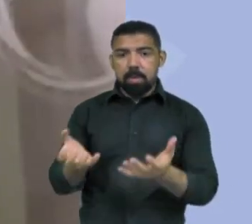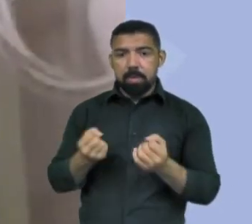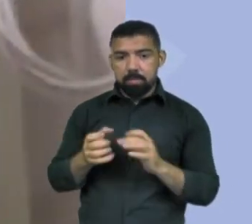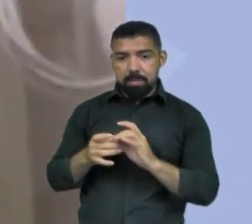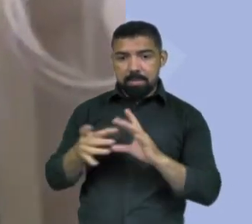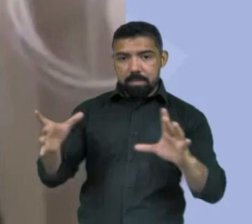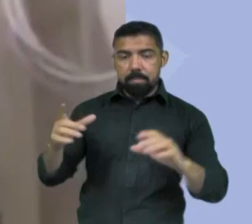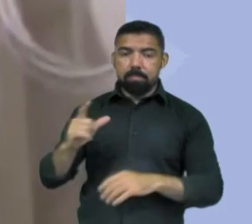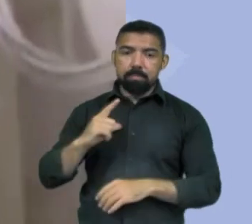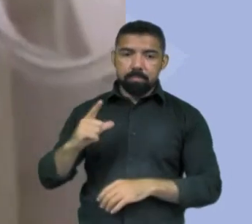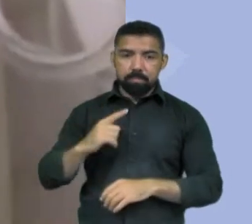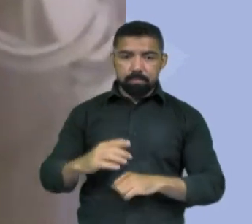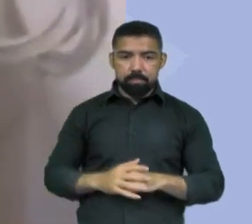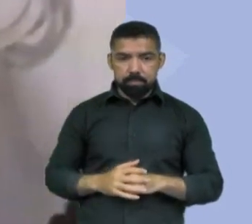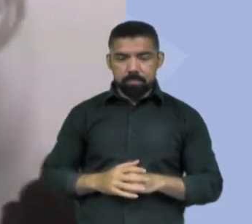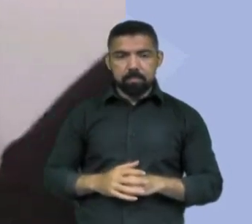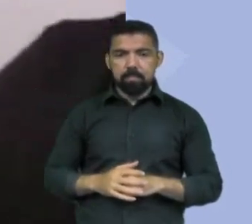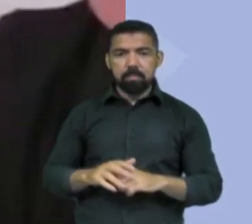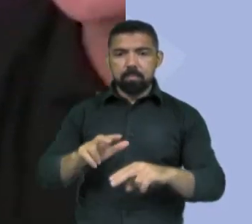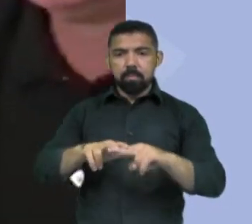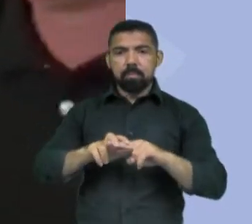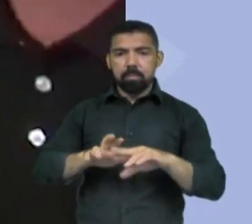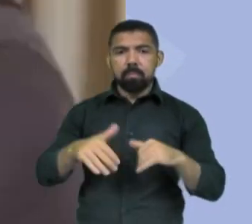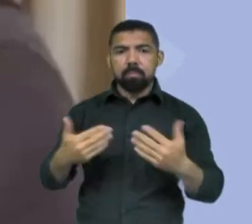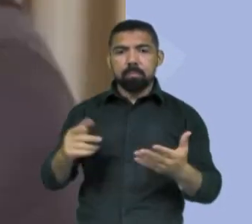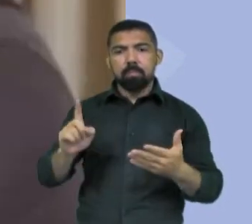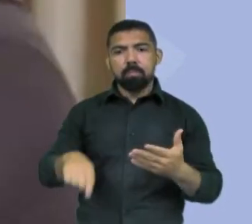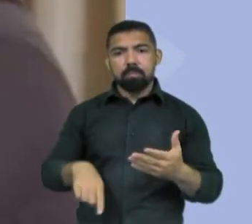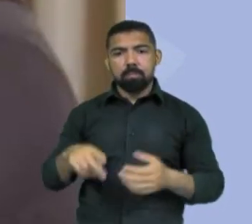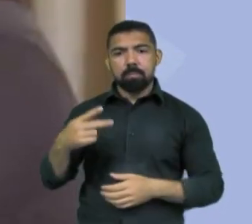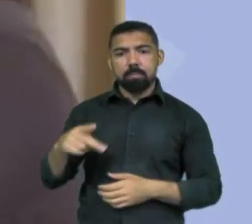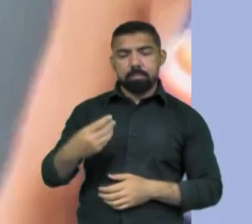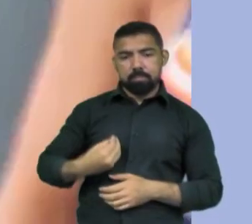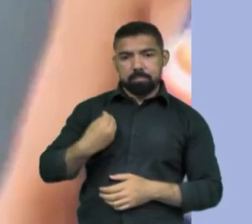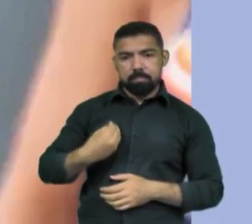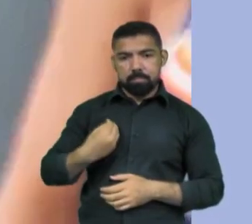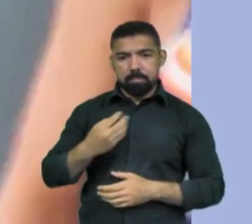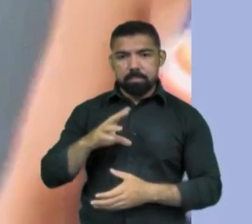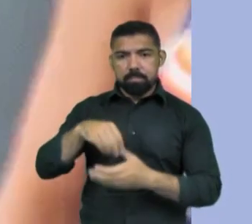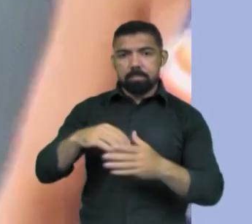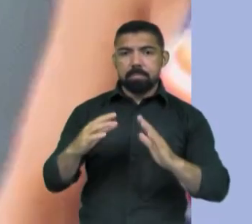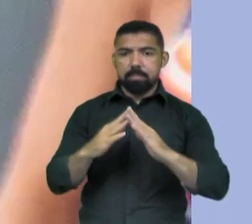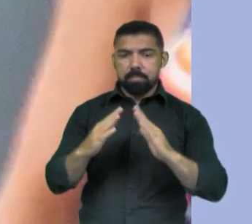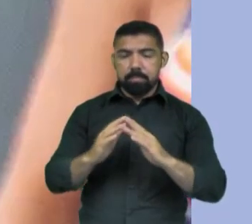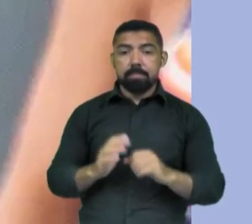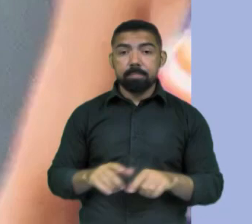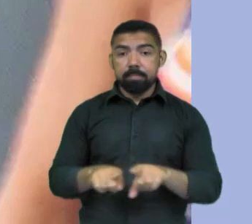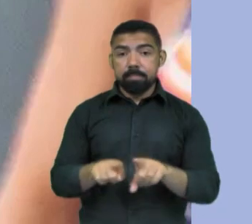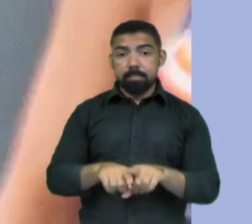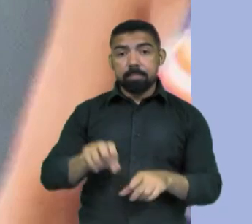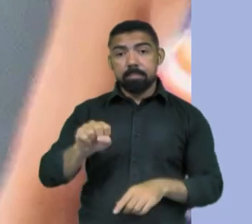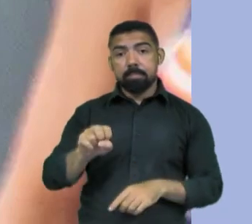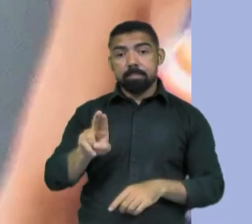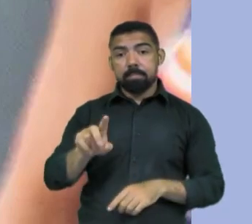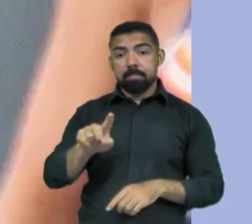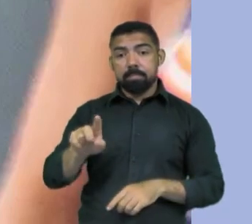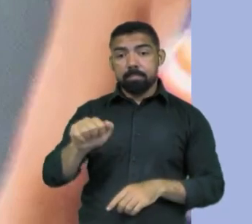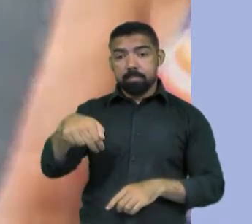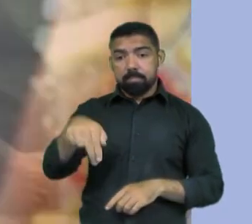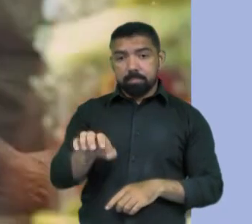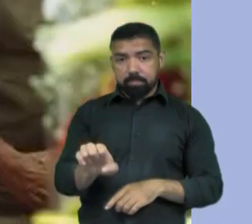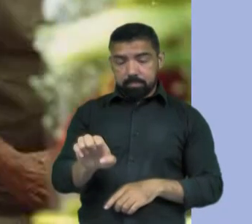decisão foi justificada pelo cumprimento das condições de prisão domiciliar. Já Suzane von Richthofen, condenada